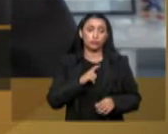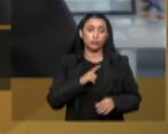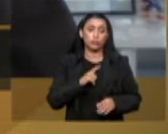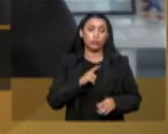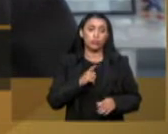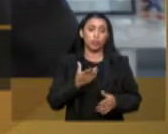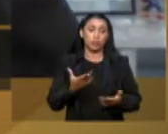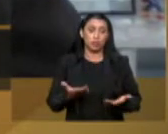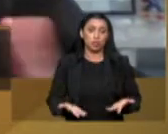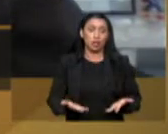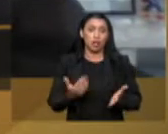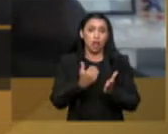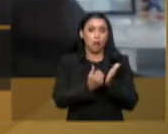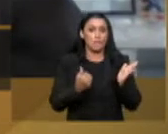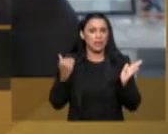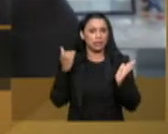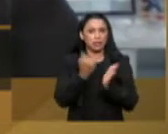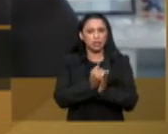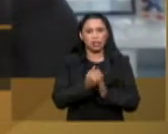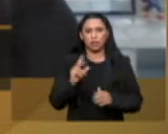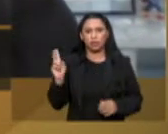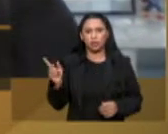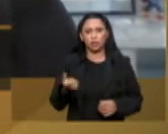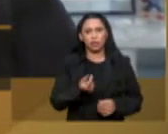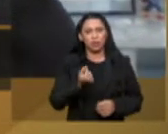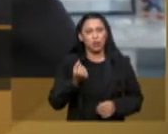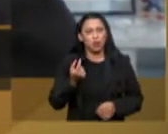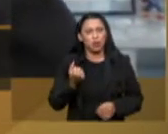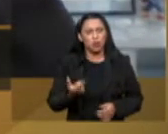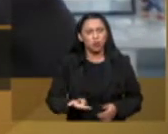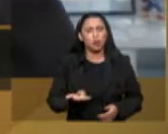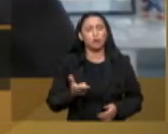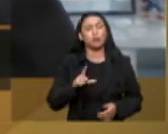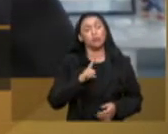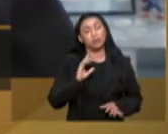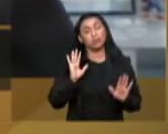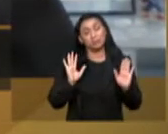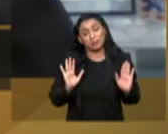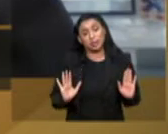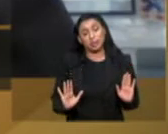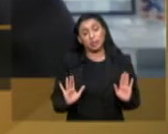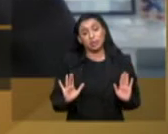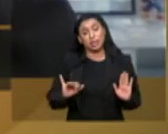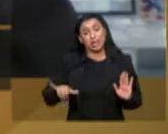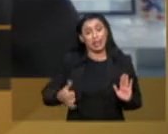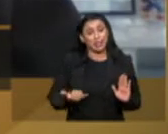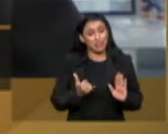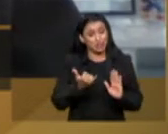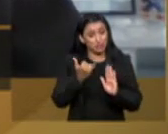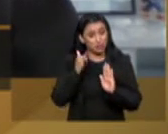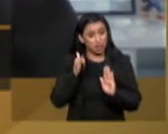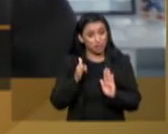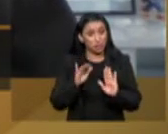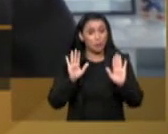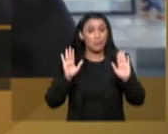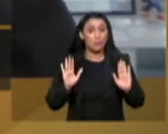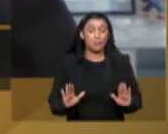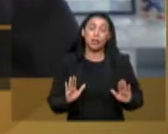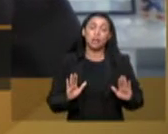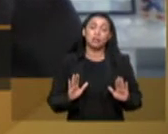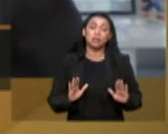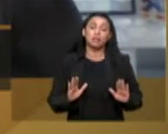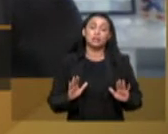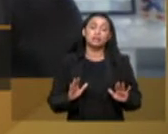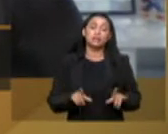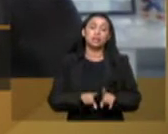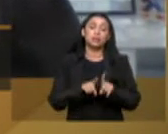aumentando preços, gerando pressão inflacionária e tudo mais. Mas e o cenário desastroso de a